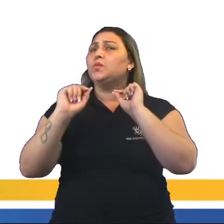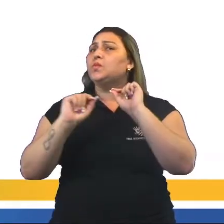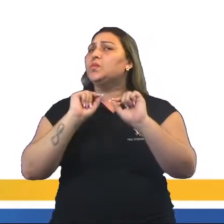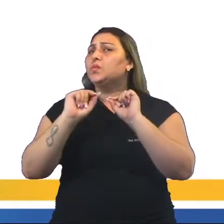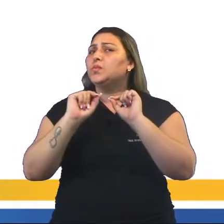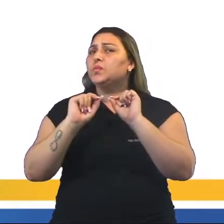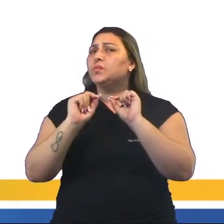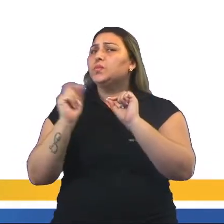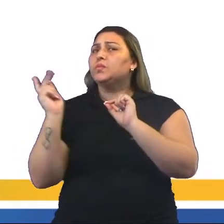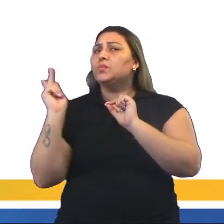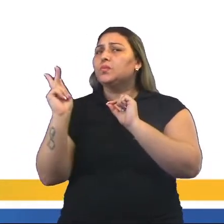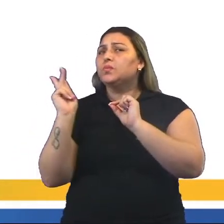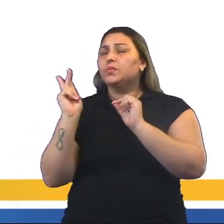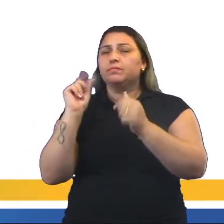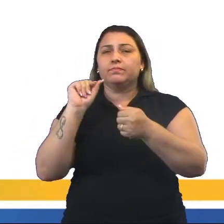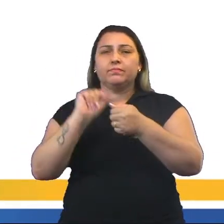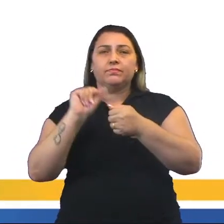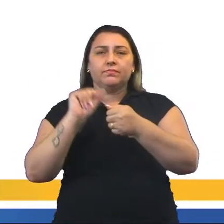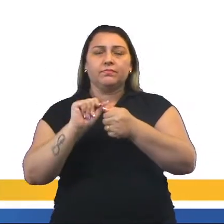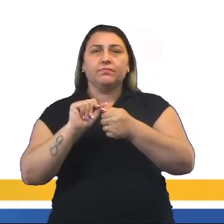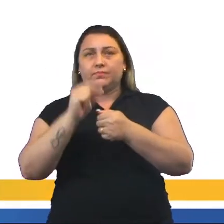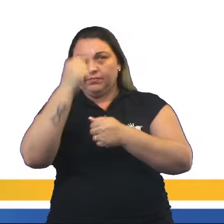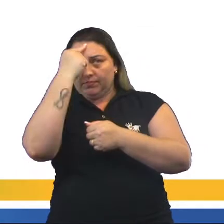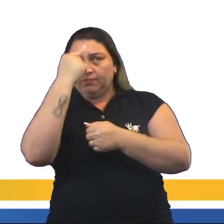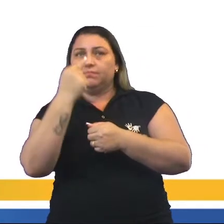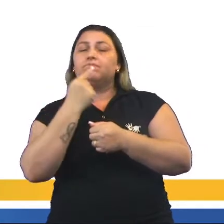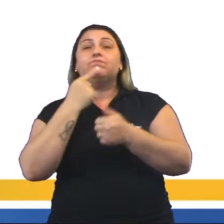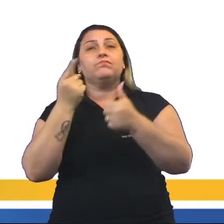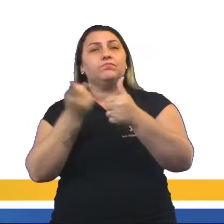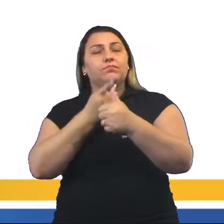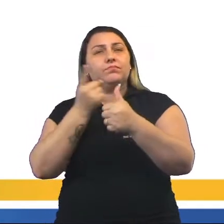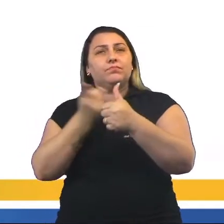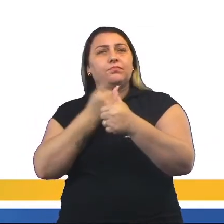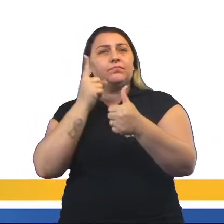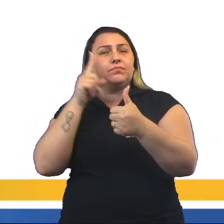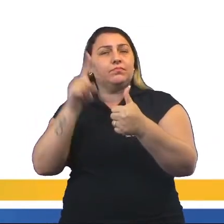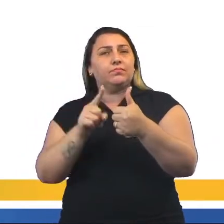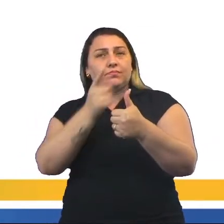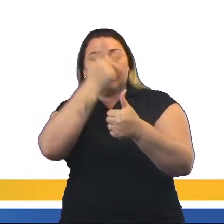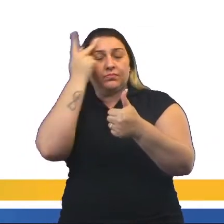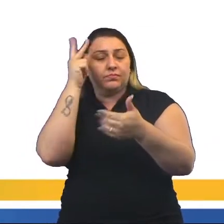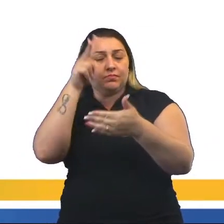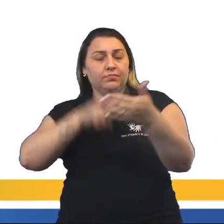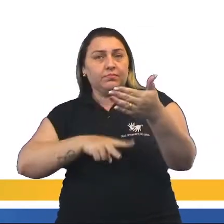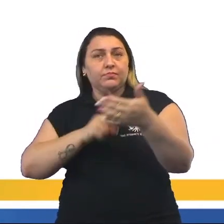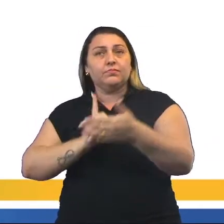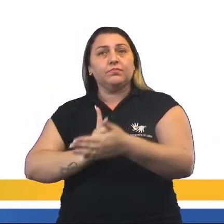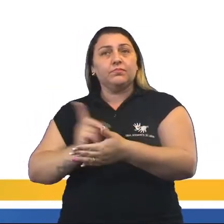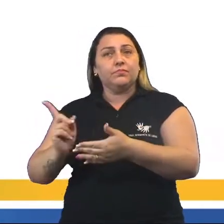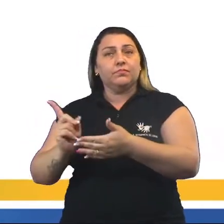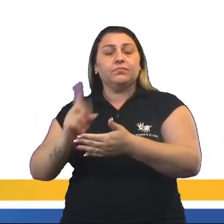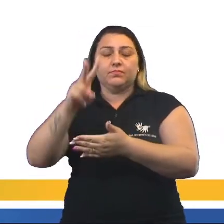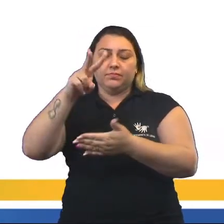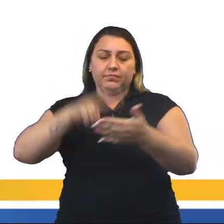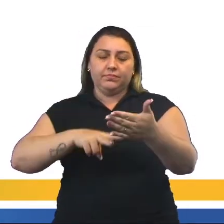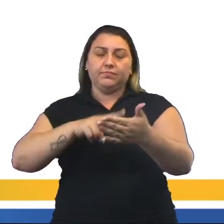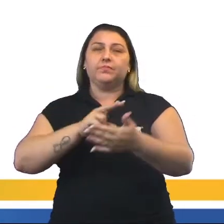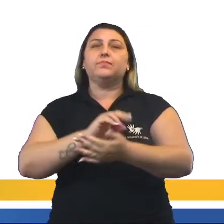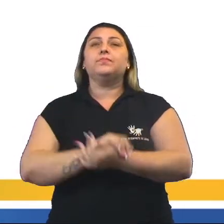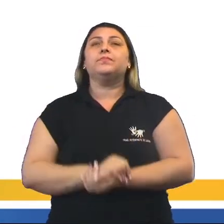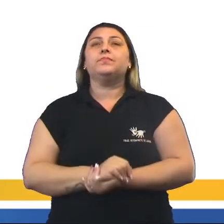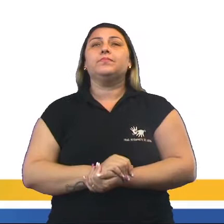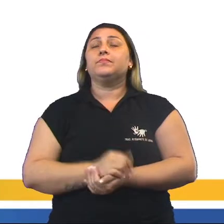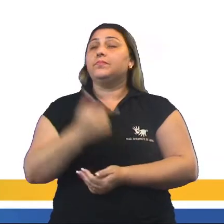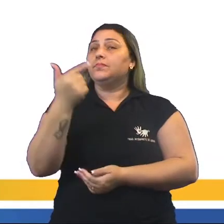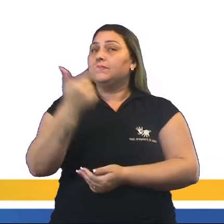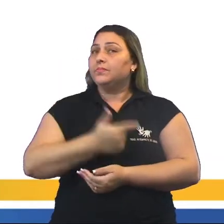estão fazendo? Então, de acordo com a imagem, primeiro a gente vê alguém lendo, né? Então, ele está lendo.